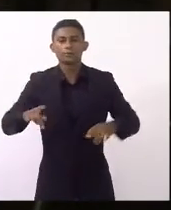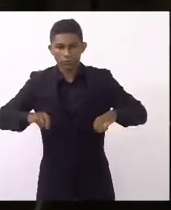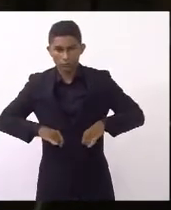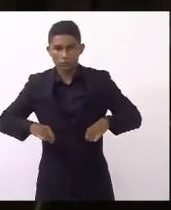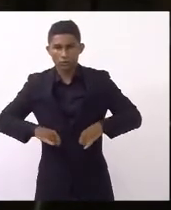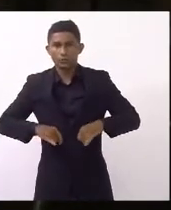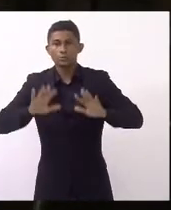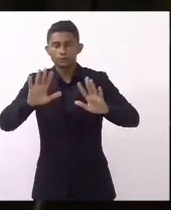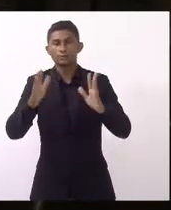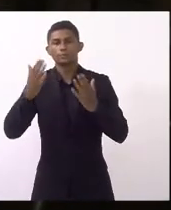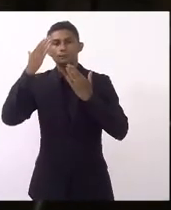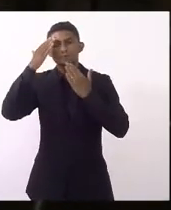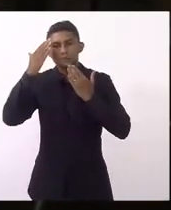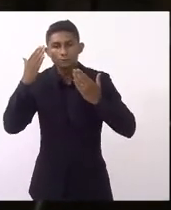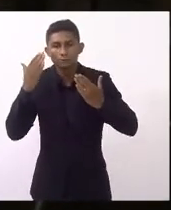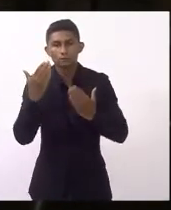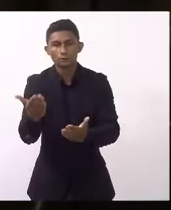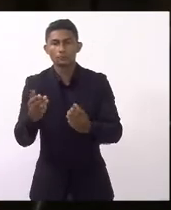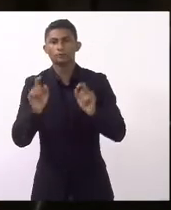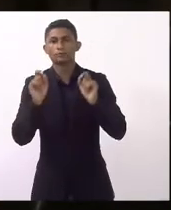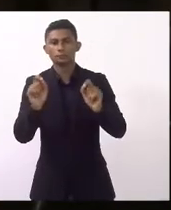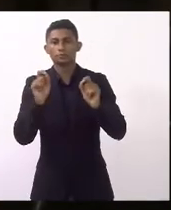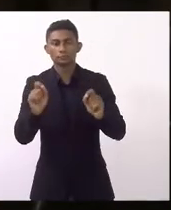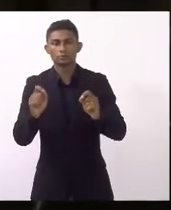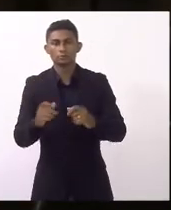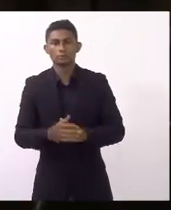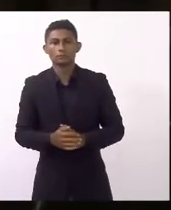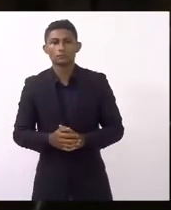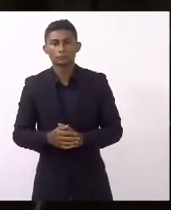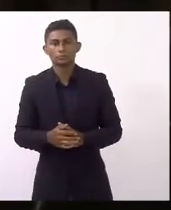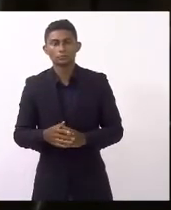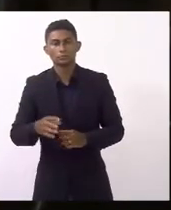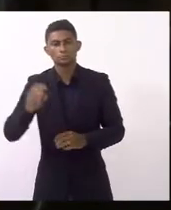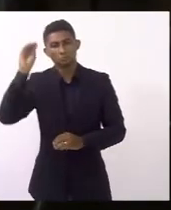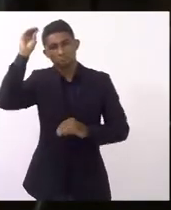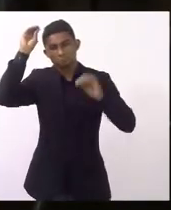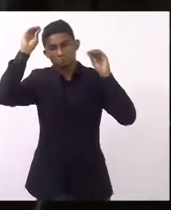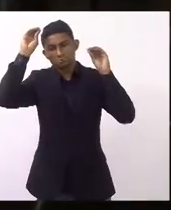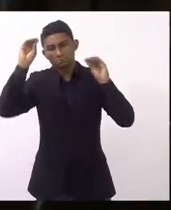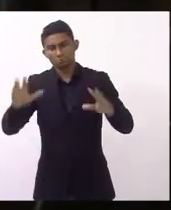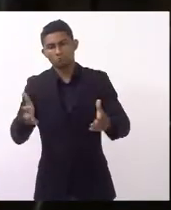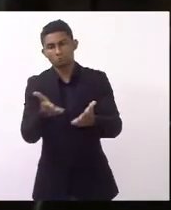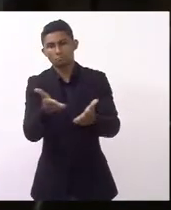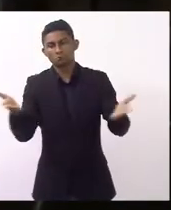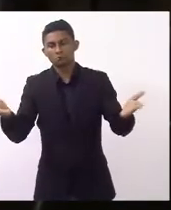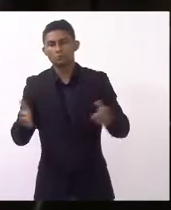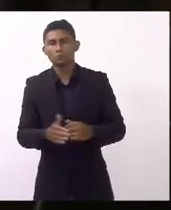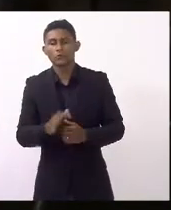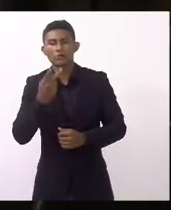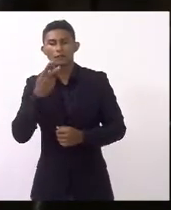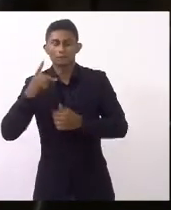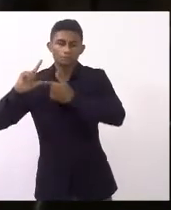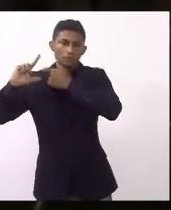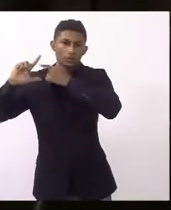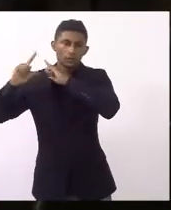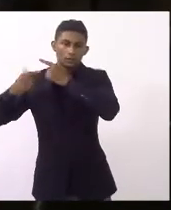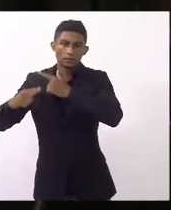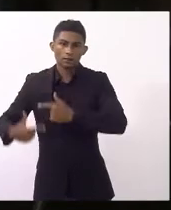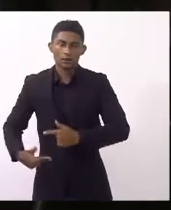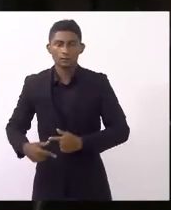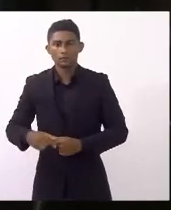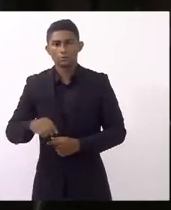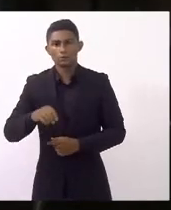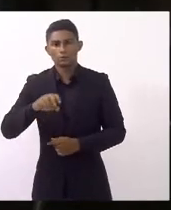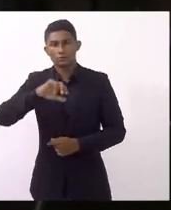agradecer de novo tomar a bênção a todos e todas que estão aqui dizer que esse legado do ele o meu